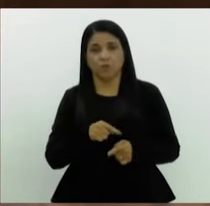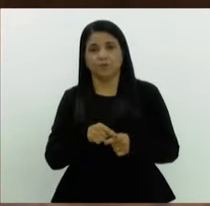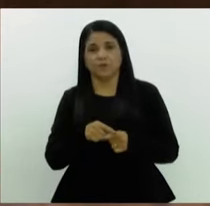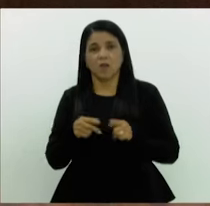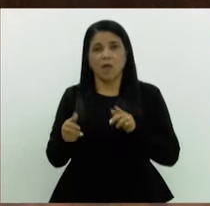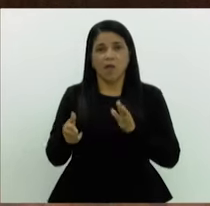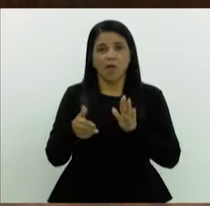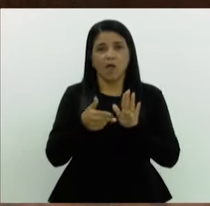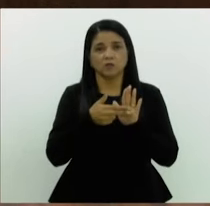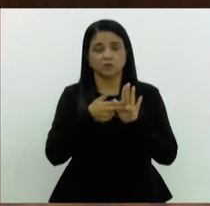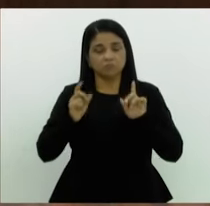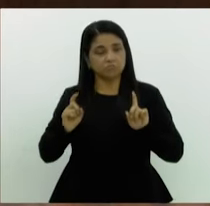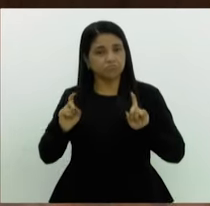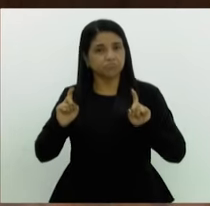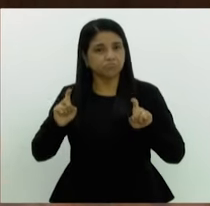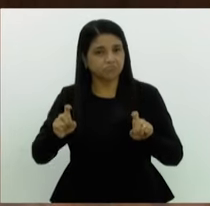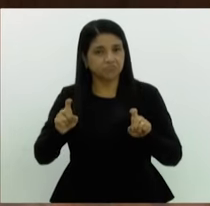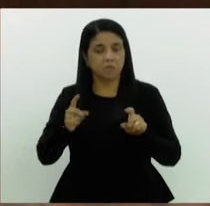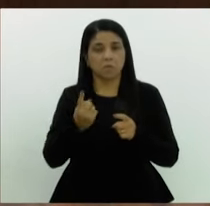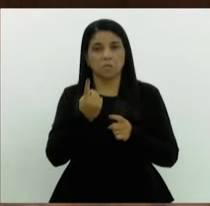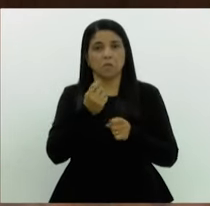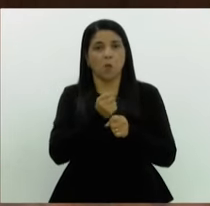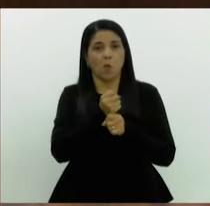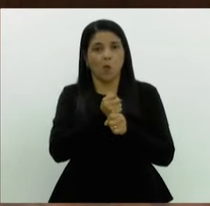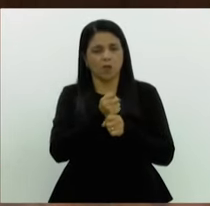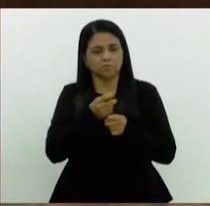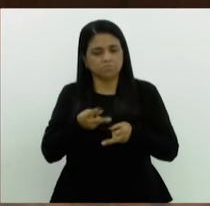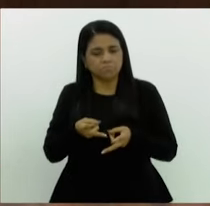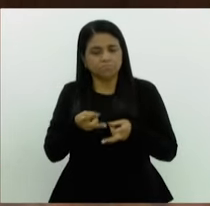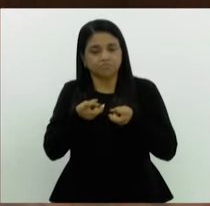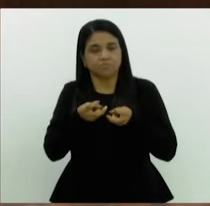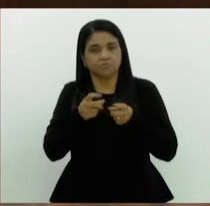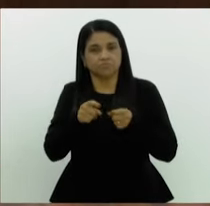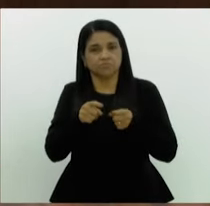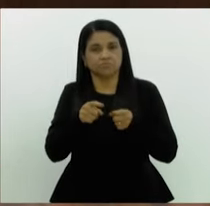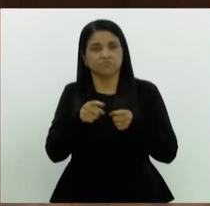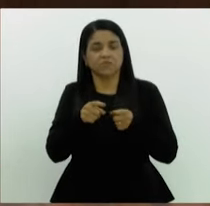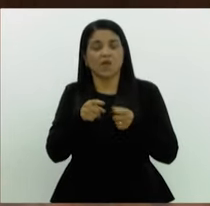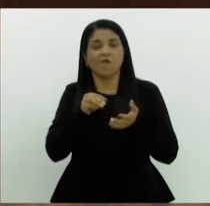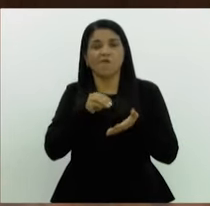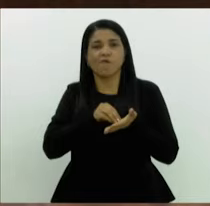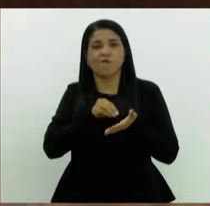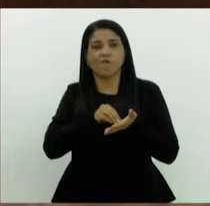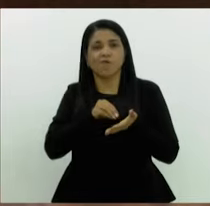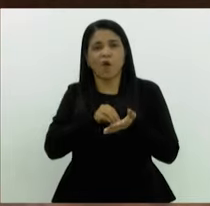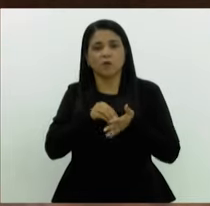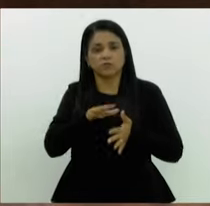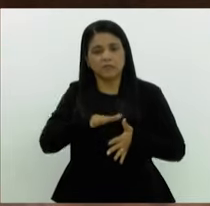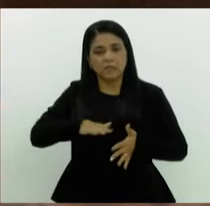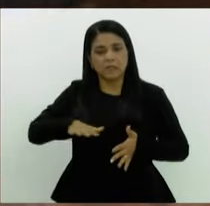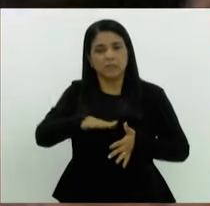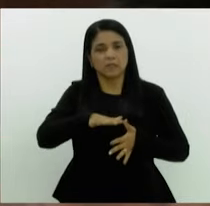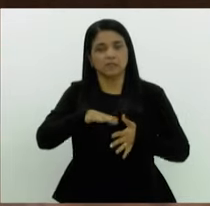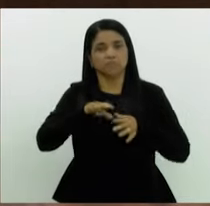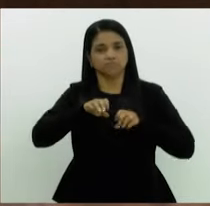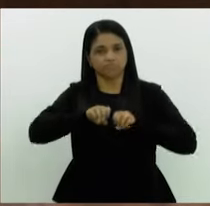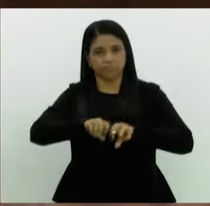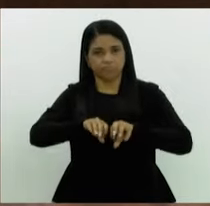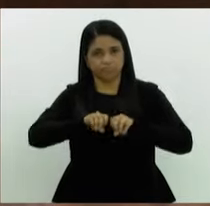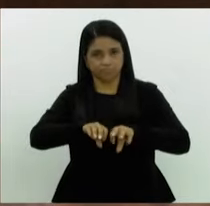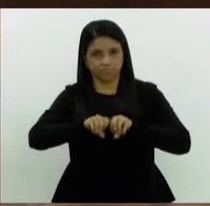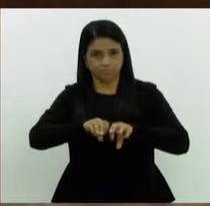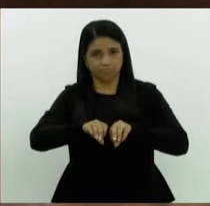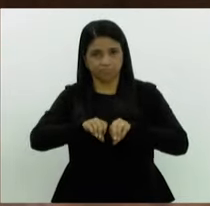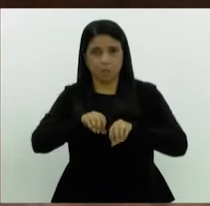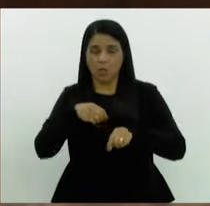assumindo no primeiro ano de mandato, detecta um déficit, por exemplo, na rede educacional, ele não